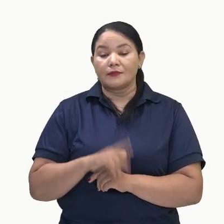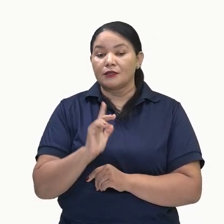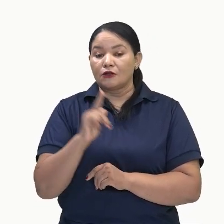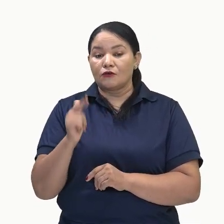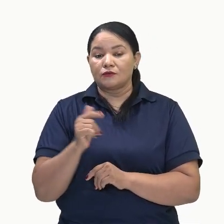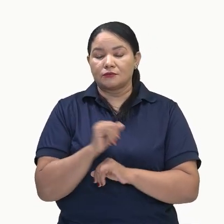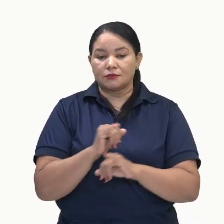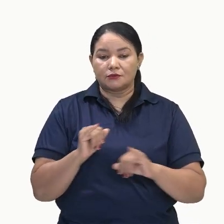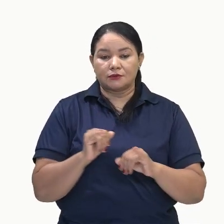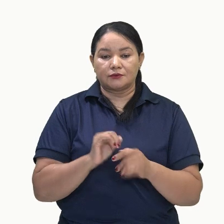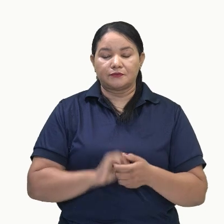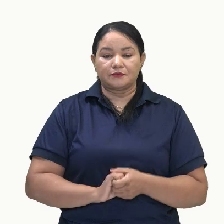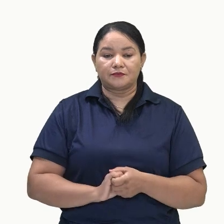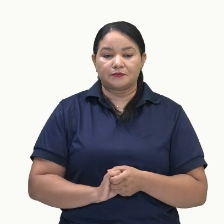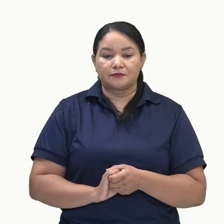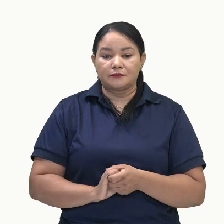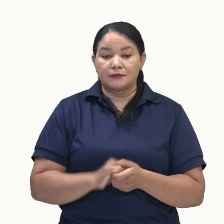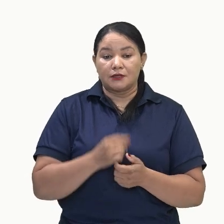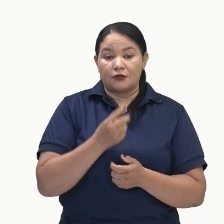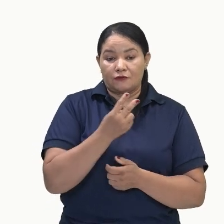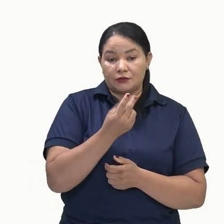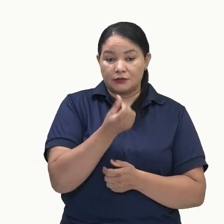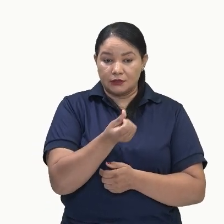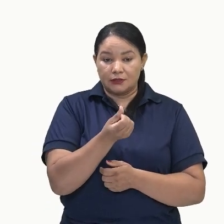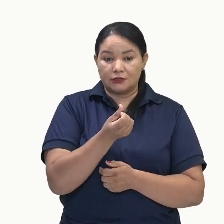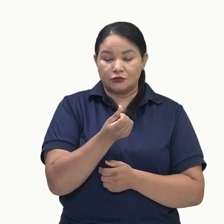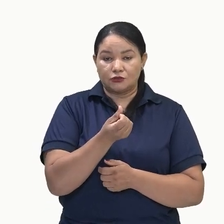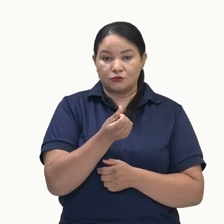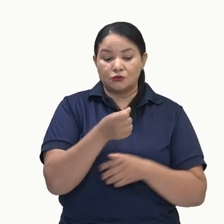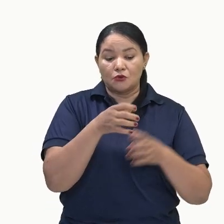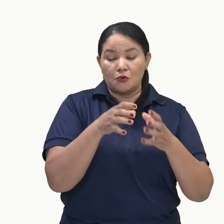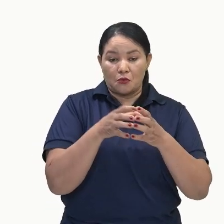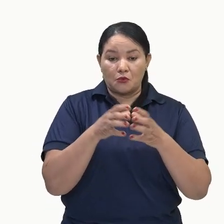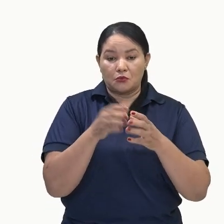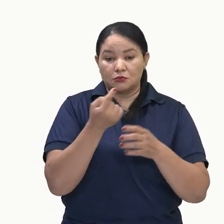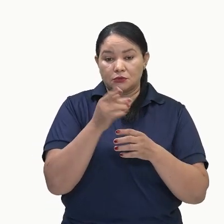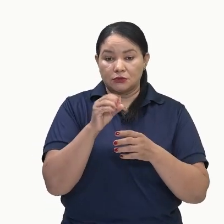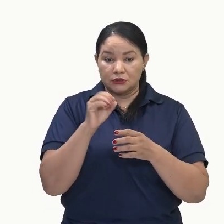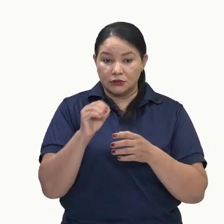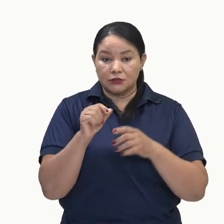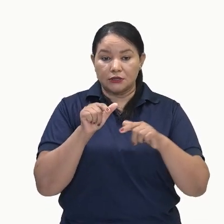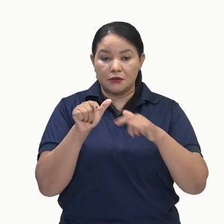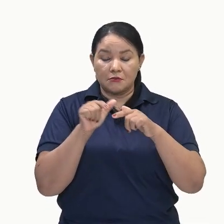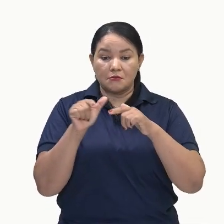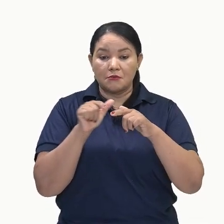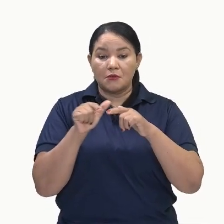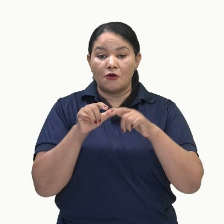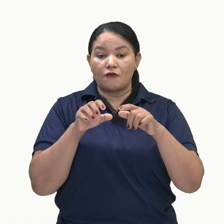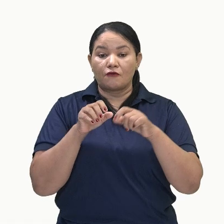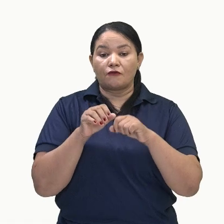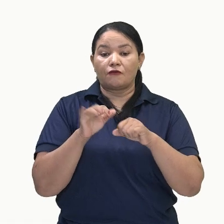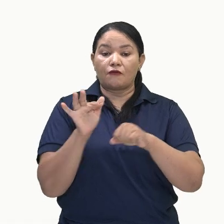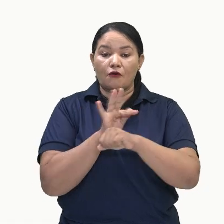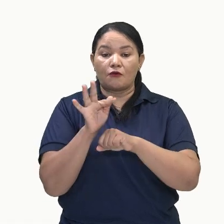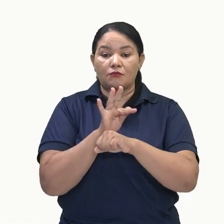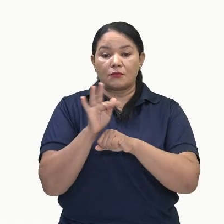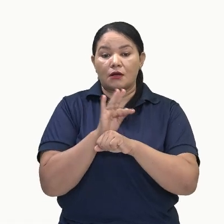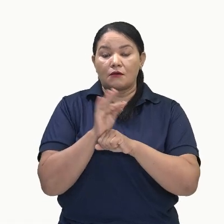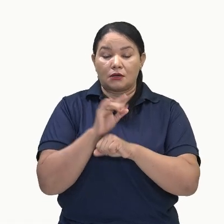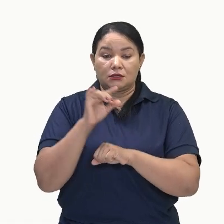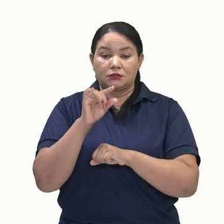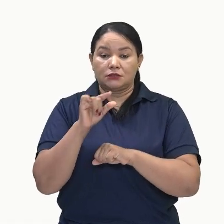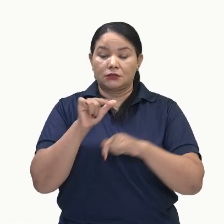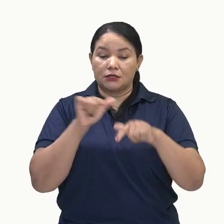ó. 26 em cada 100 trabalhadores com emprego formal tem menos de 1 ano de emprego. Como represento